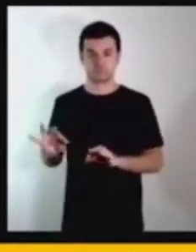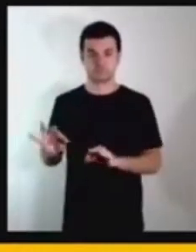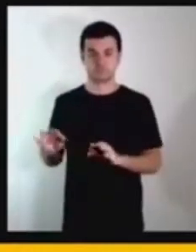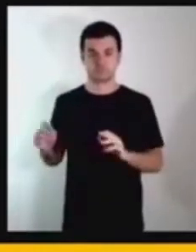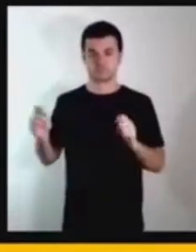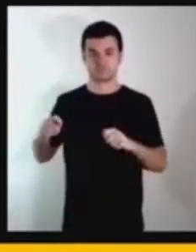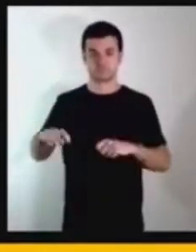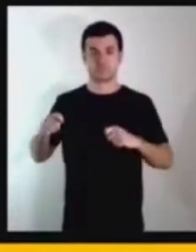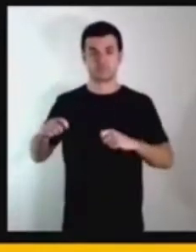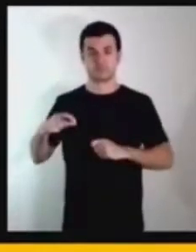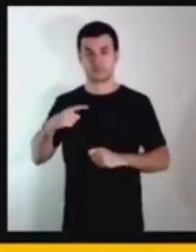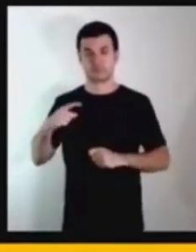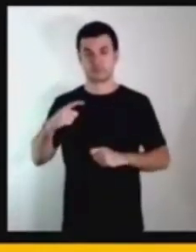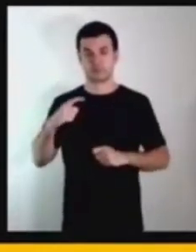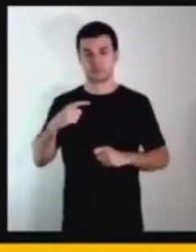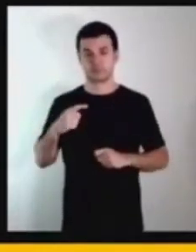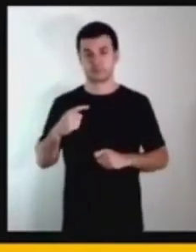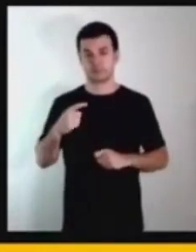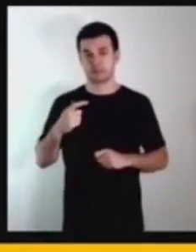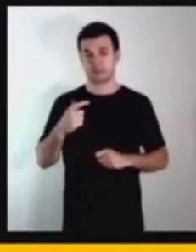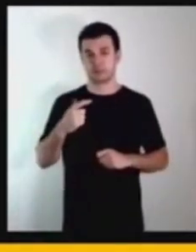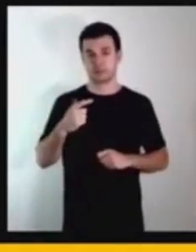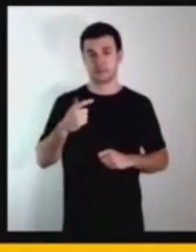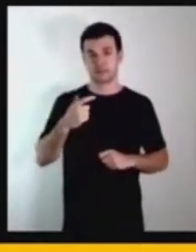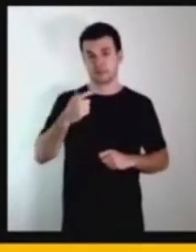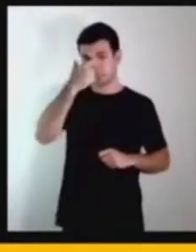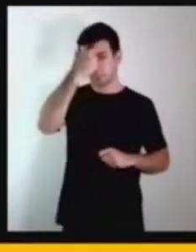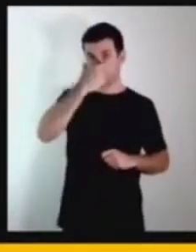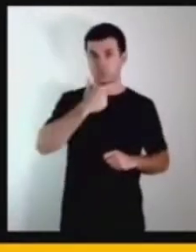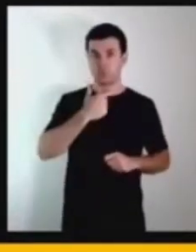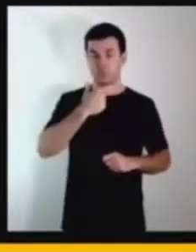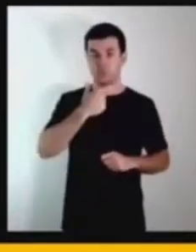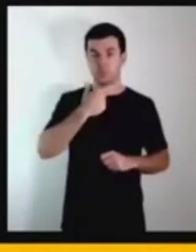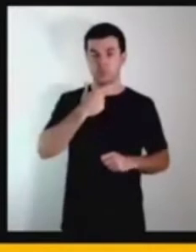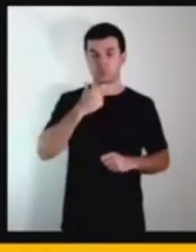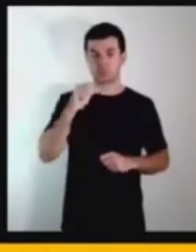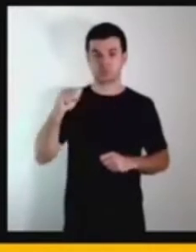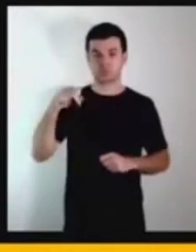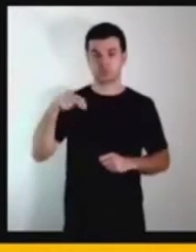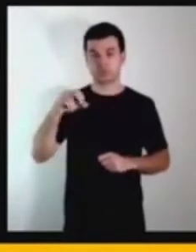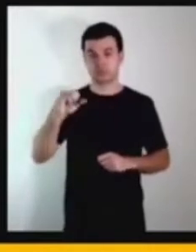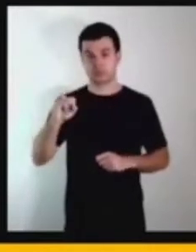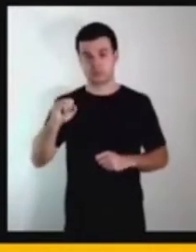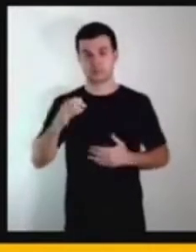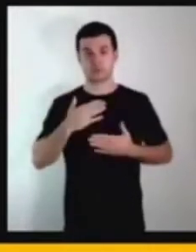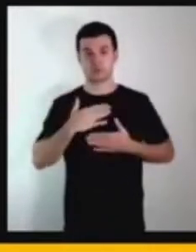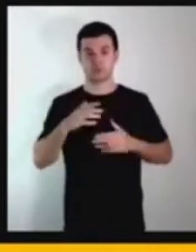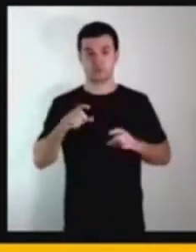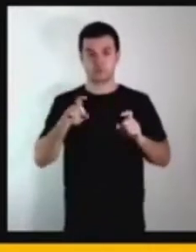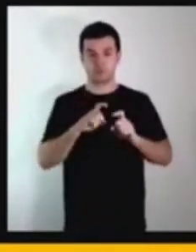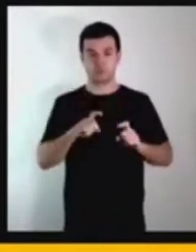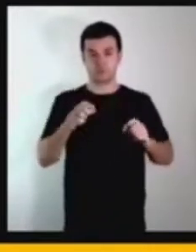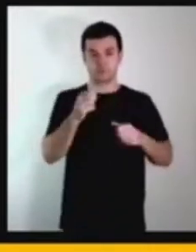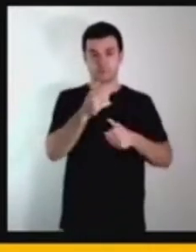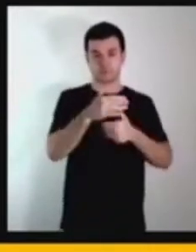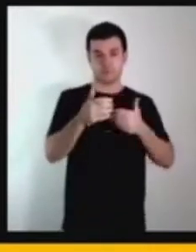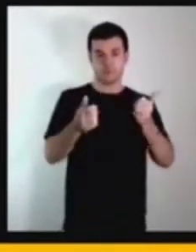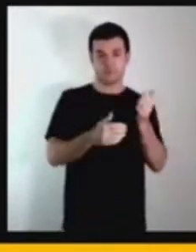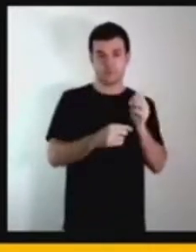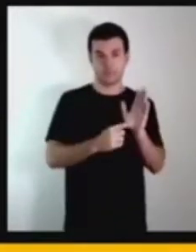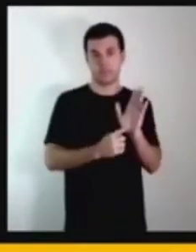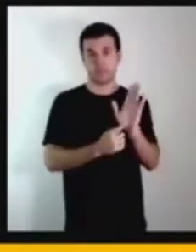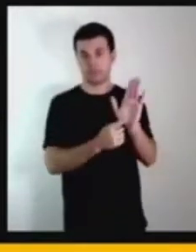ter a carinha da Anne apresentando e o PPT saindo do meu computador? Deixa eu falar